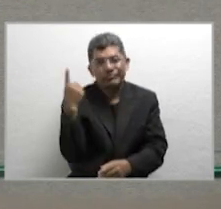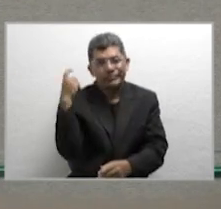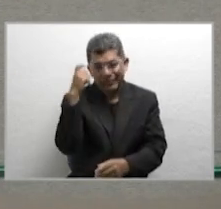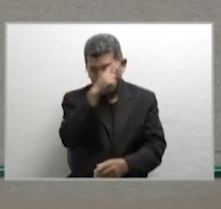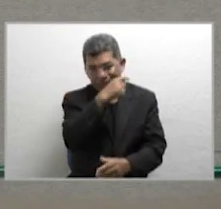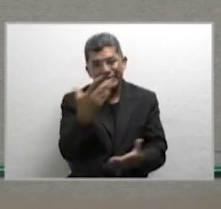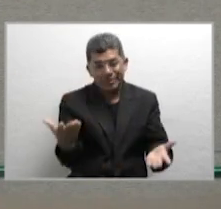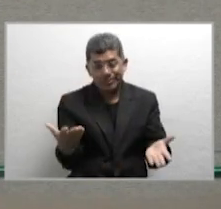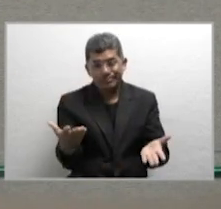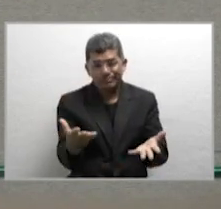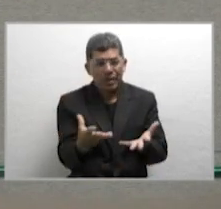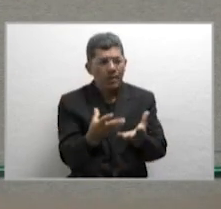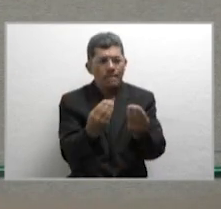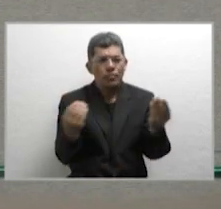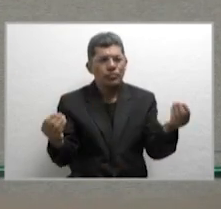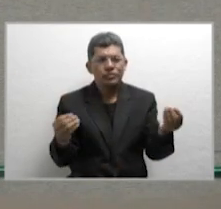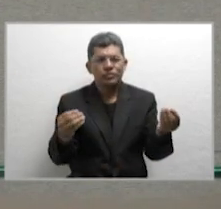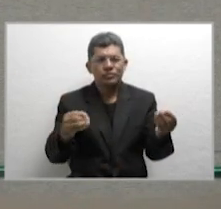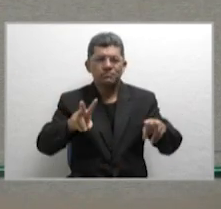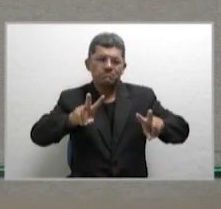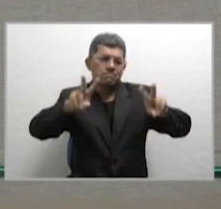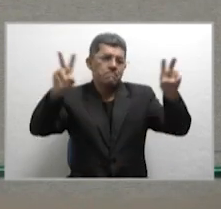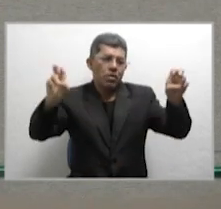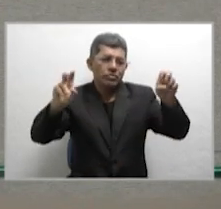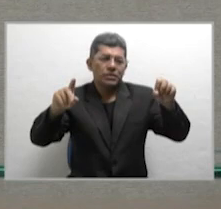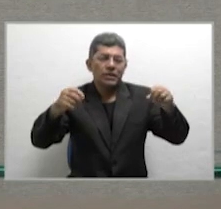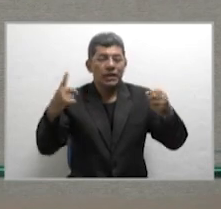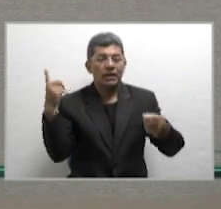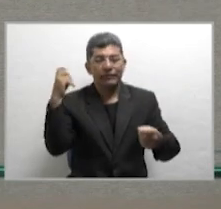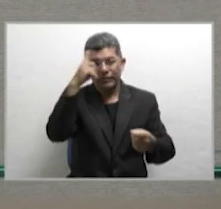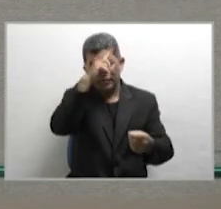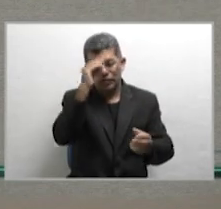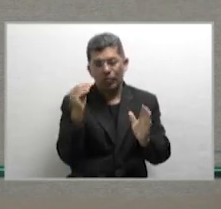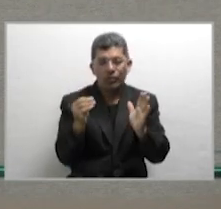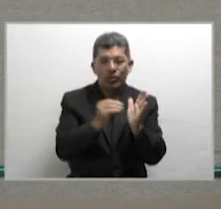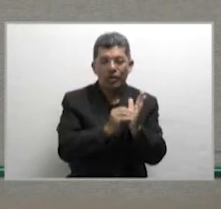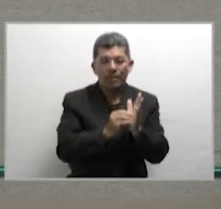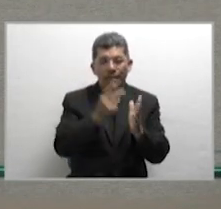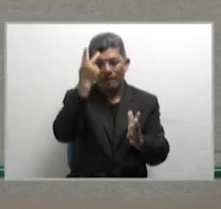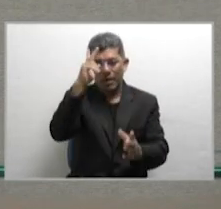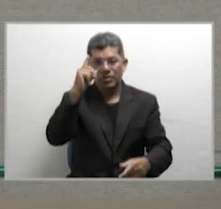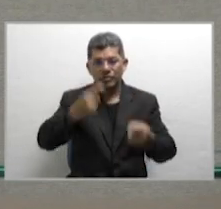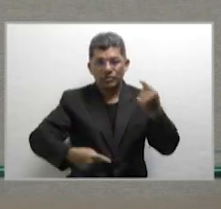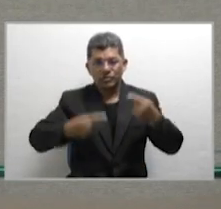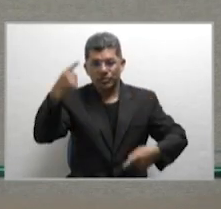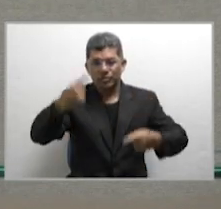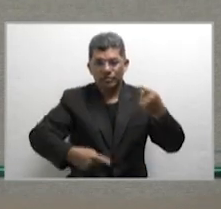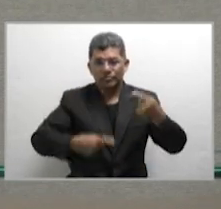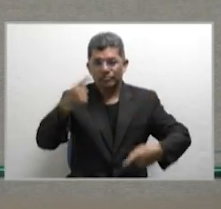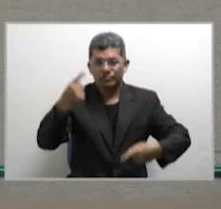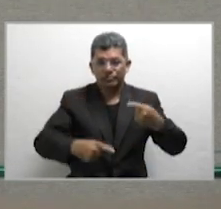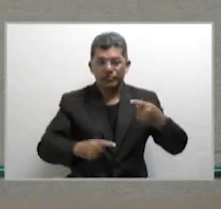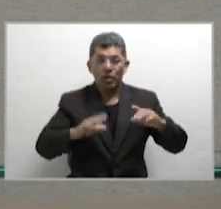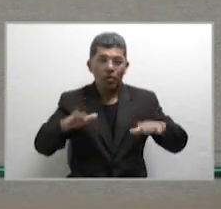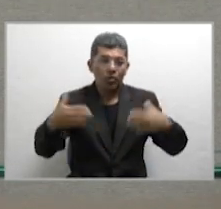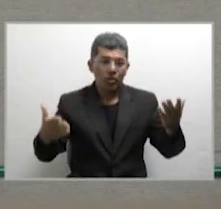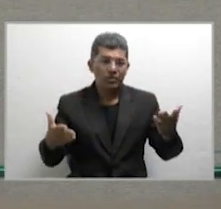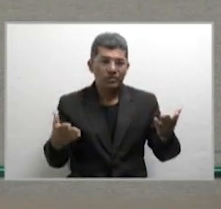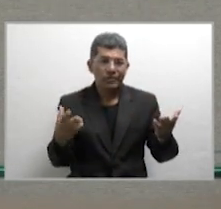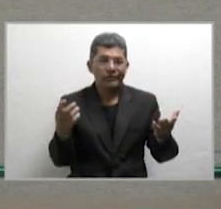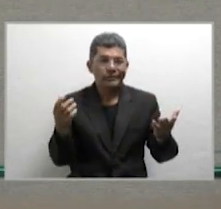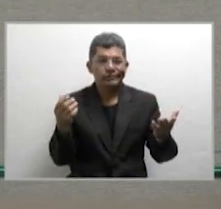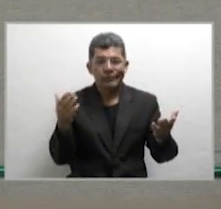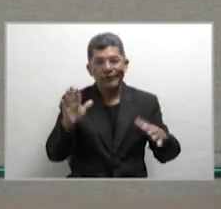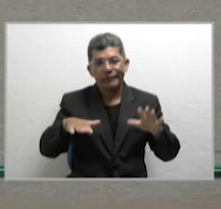difícil. Muitas pautas a gente tinha muita dificuldade de colocar em discussão. Quando não eram